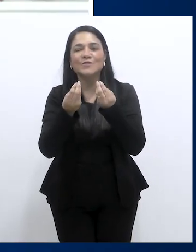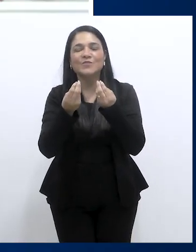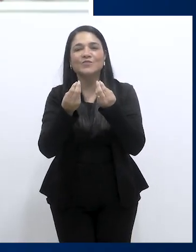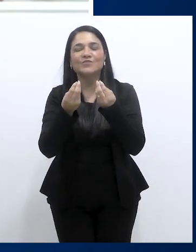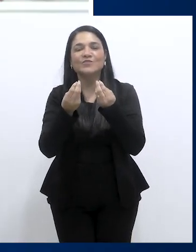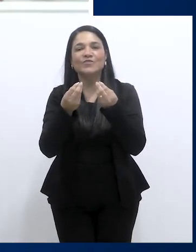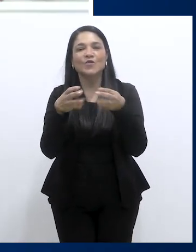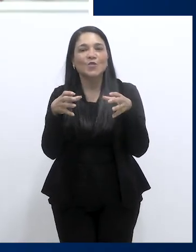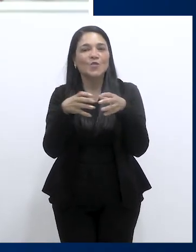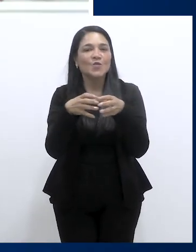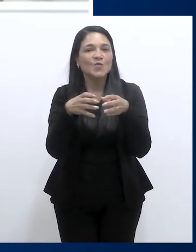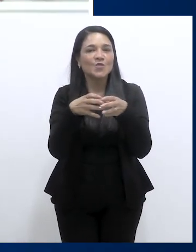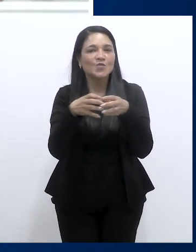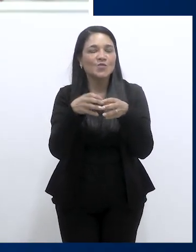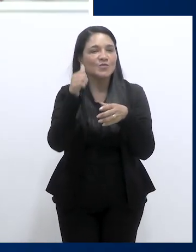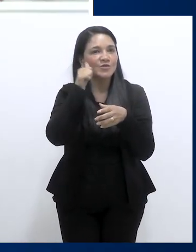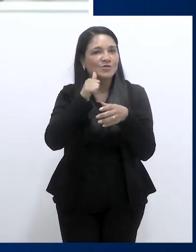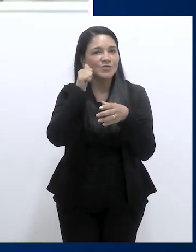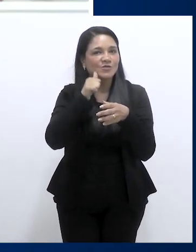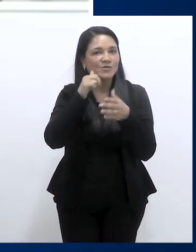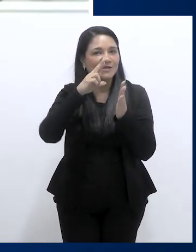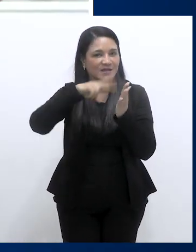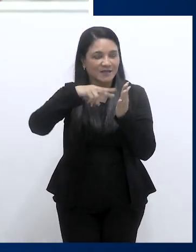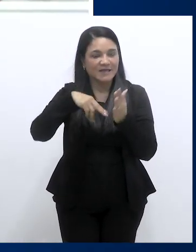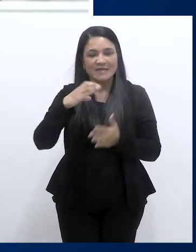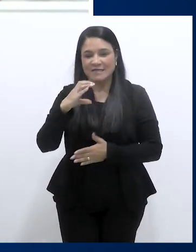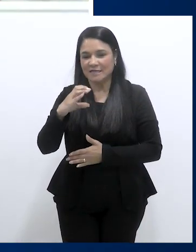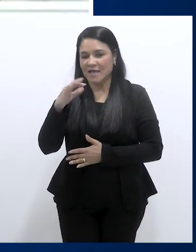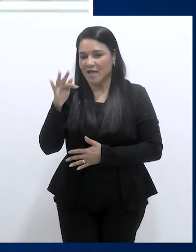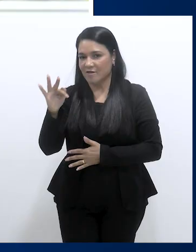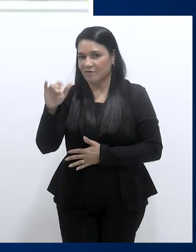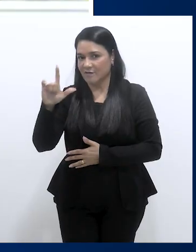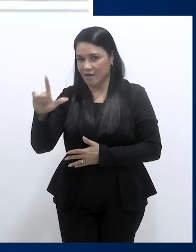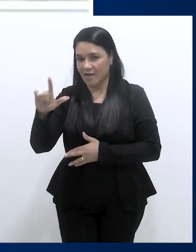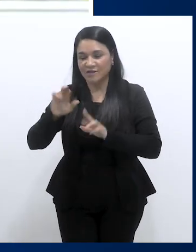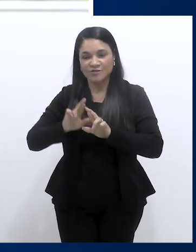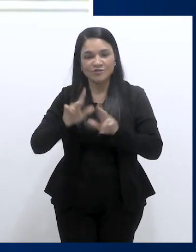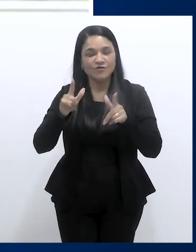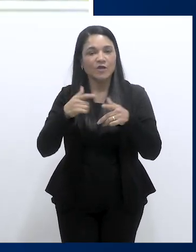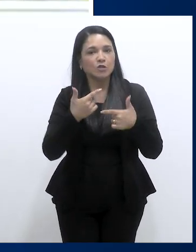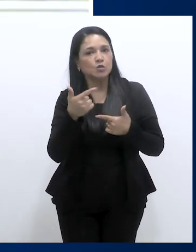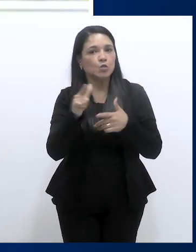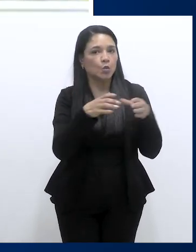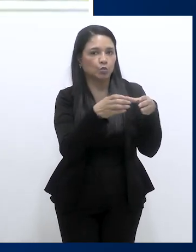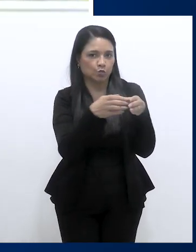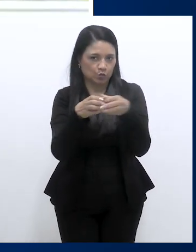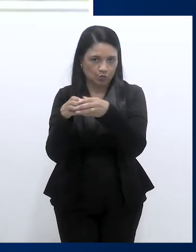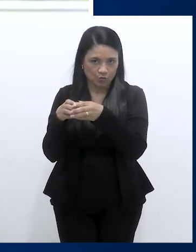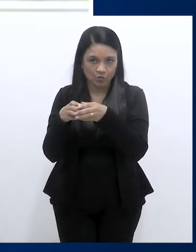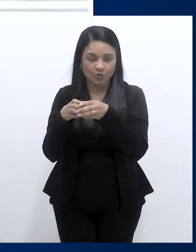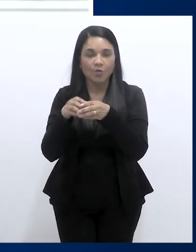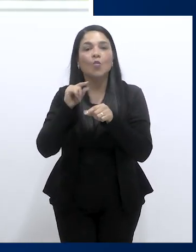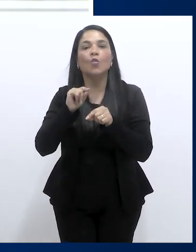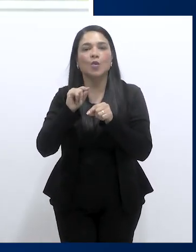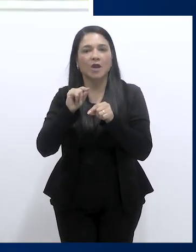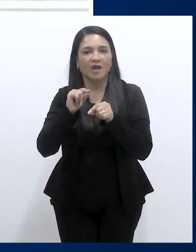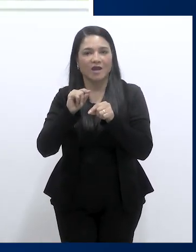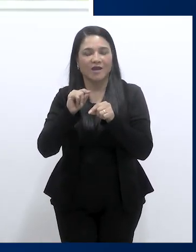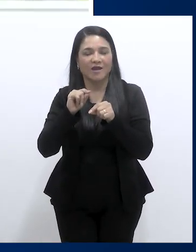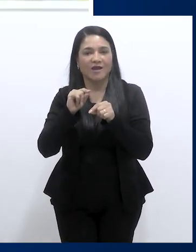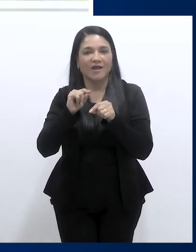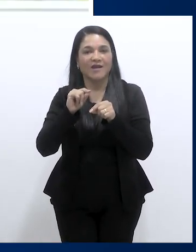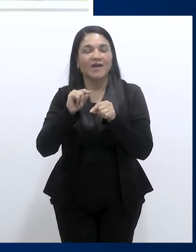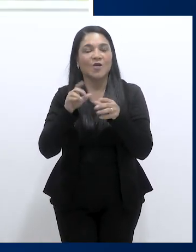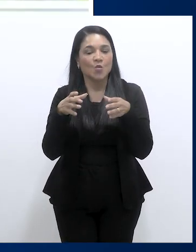o Círculo Feminino de Leitura, a gente chama de CFL, diferente dos outros grupos, é o fato